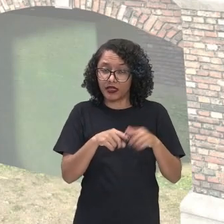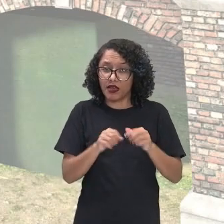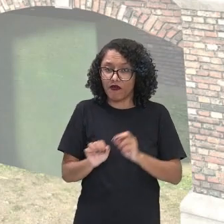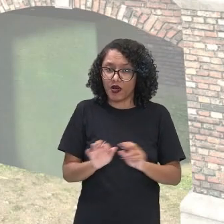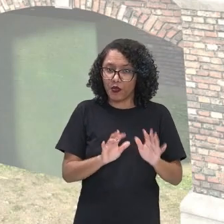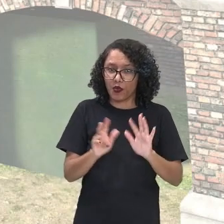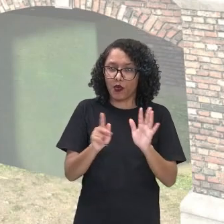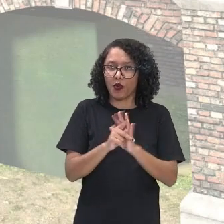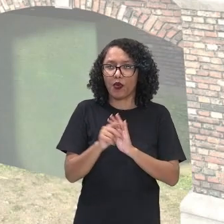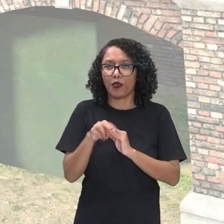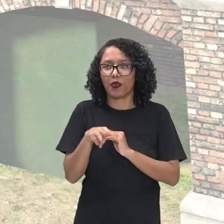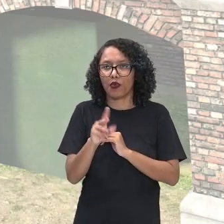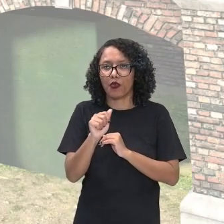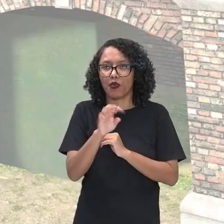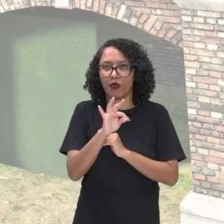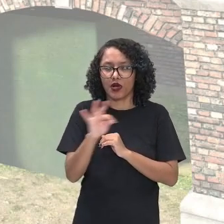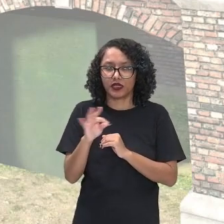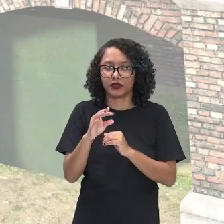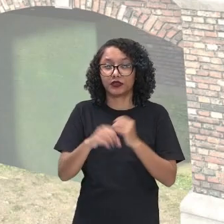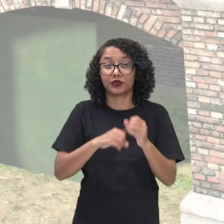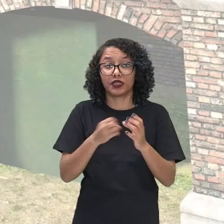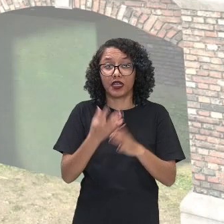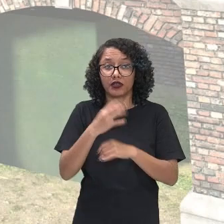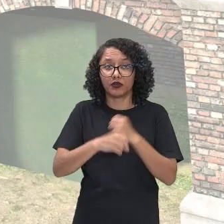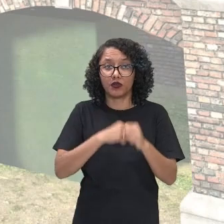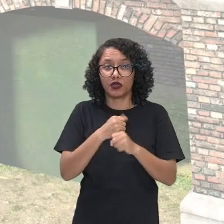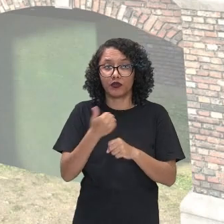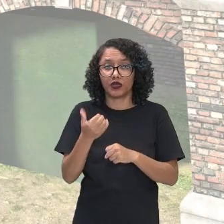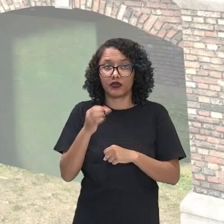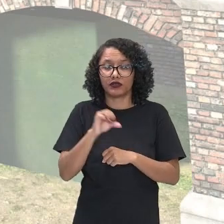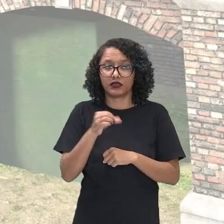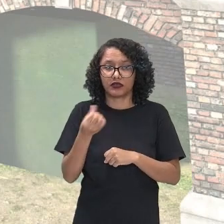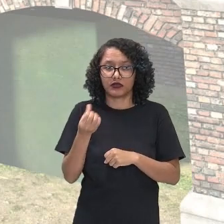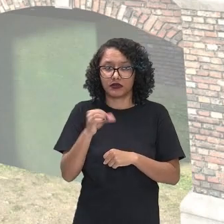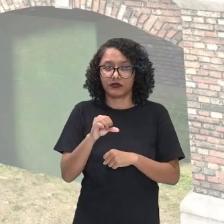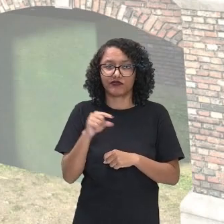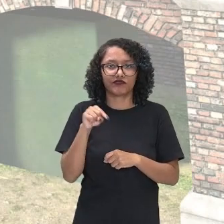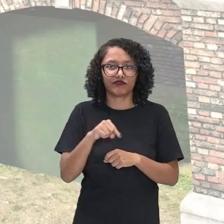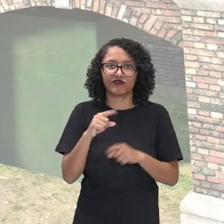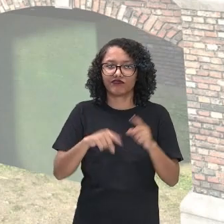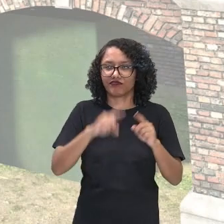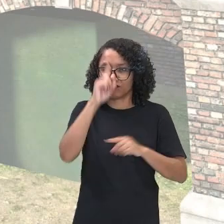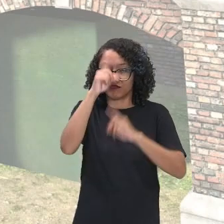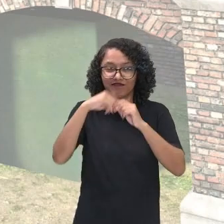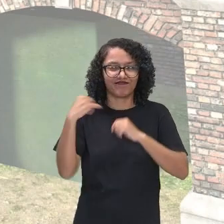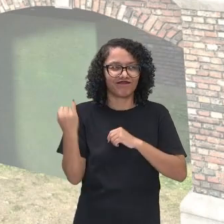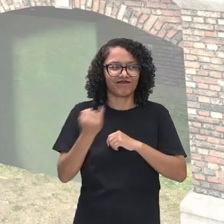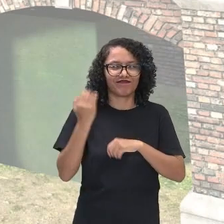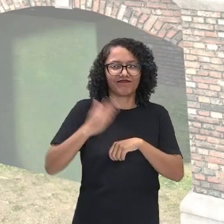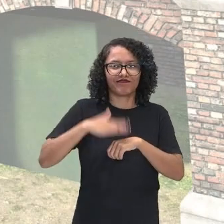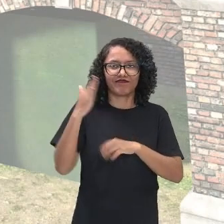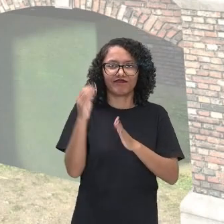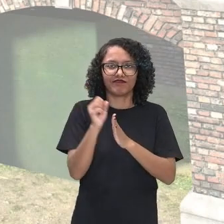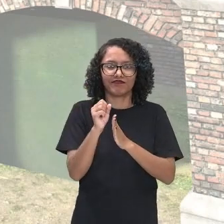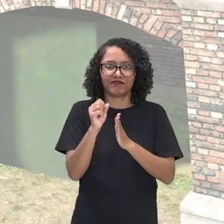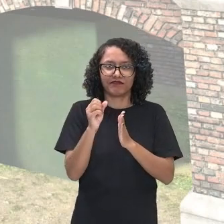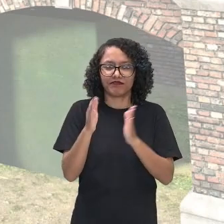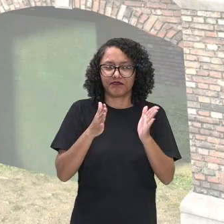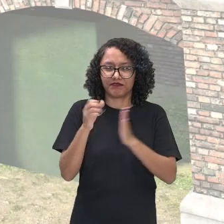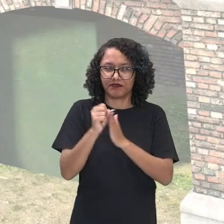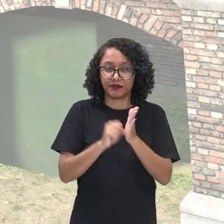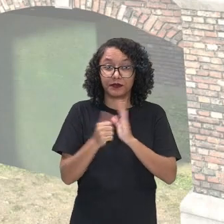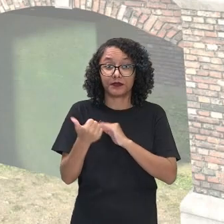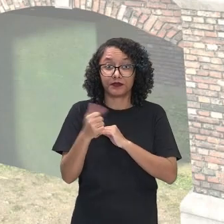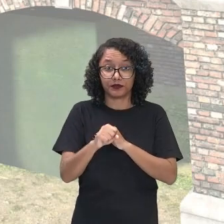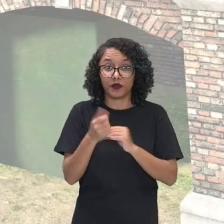1769. Essa máquina a vapor foi uma das invenções mais importantes do século XVIII. Ela melhorou versões